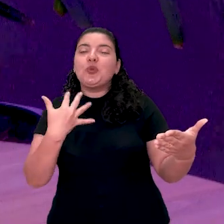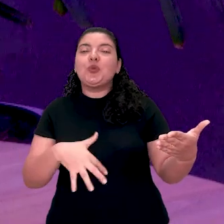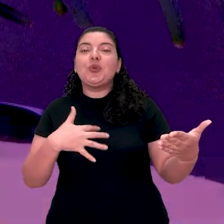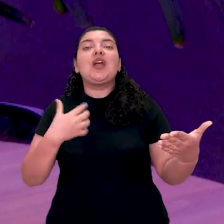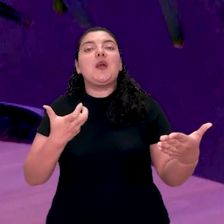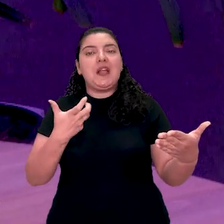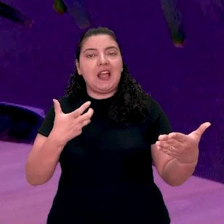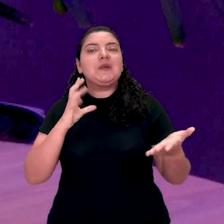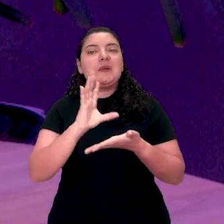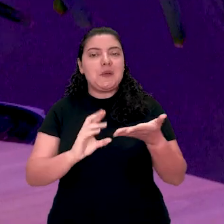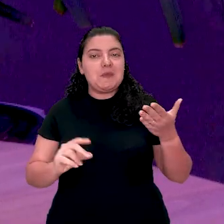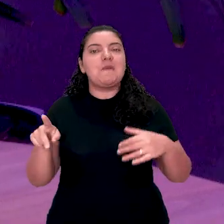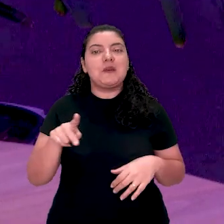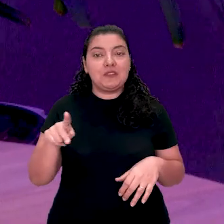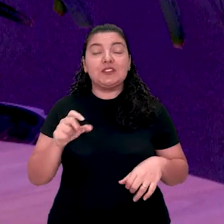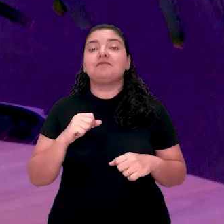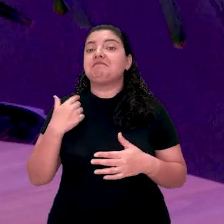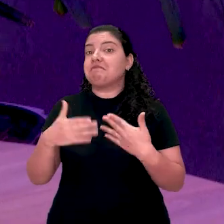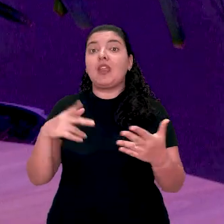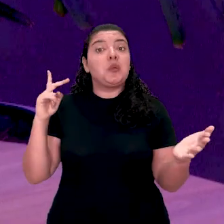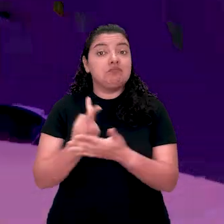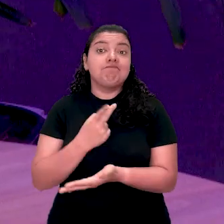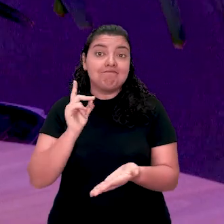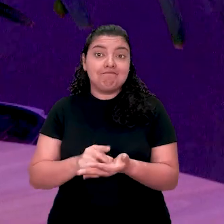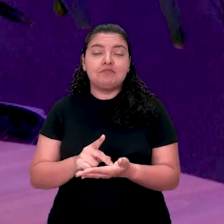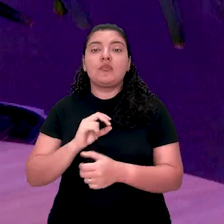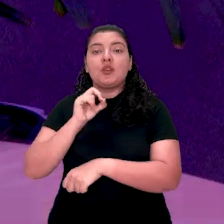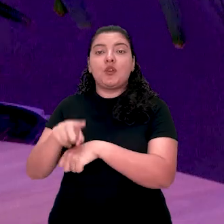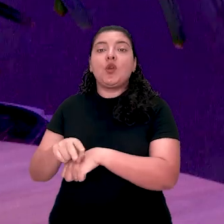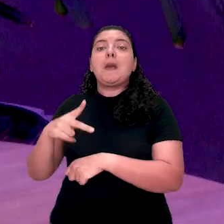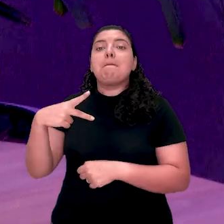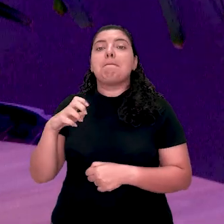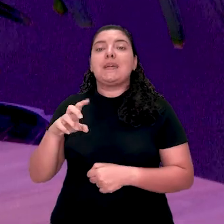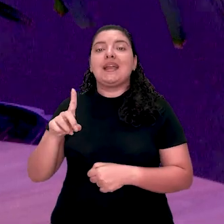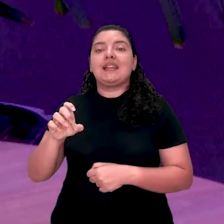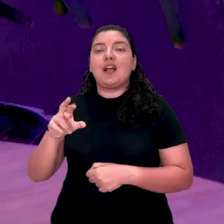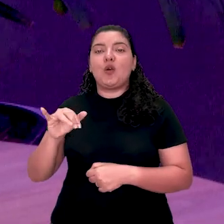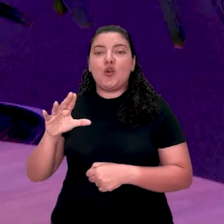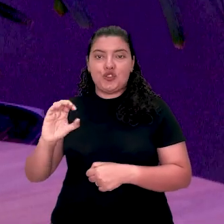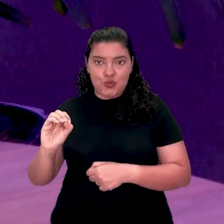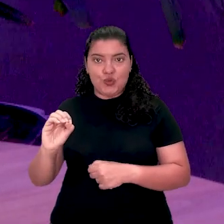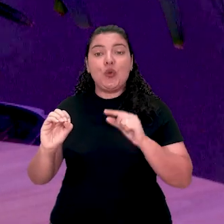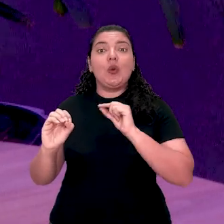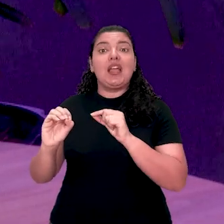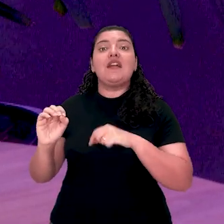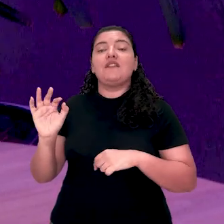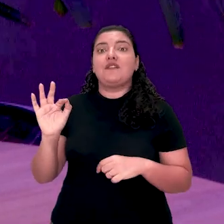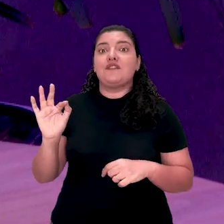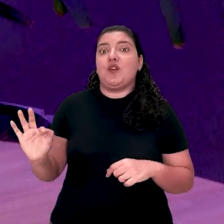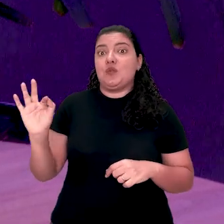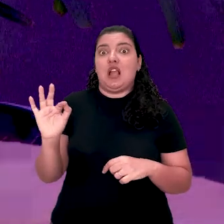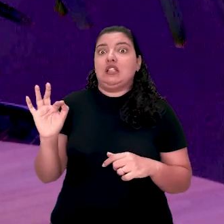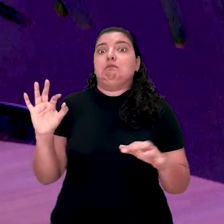Sim. Eu digo, eu quero ser professora. E foi assim que aconteceu, né? Eu entrei no pedagógico, antigamente você fazia o pedagógico, né? Não tinha essa